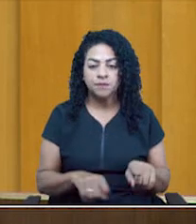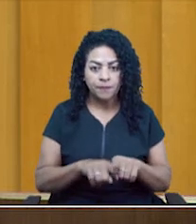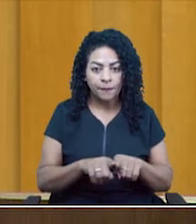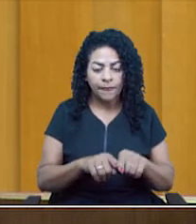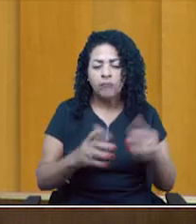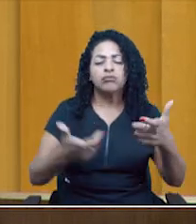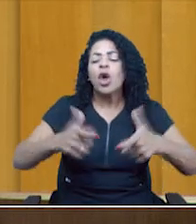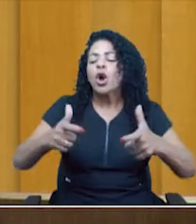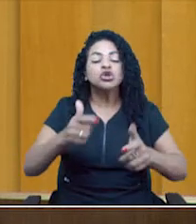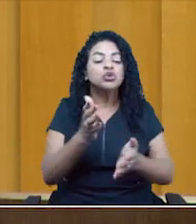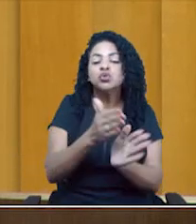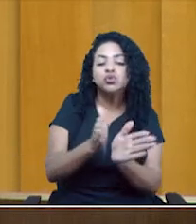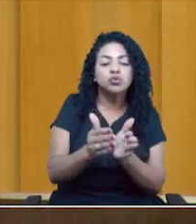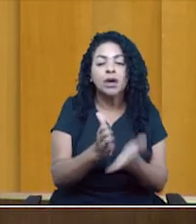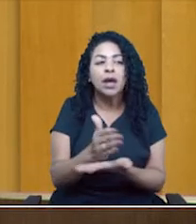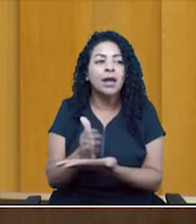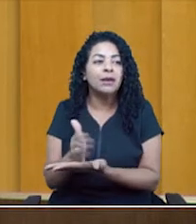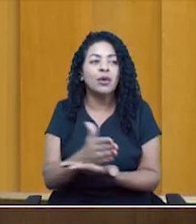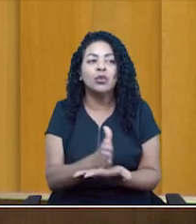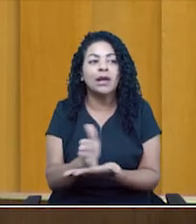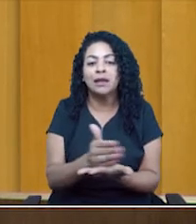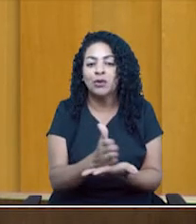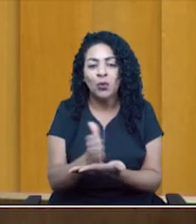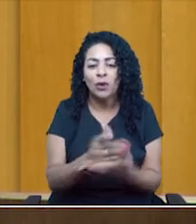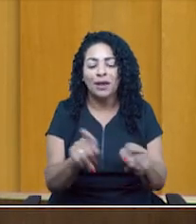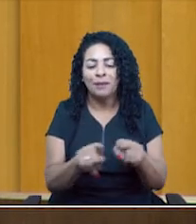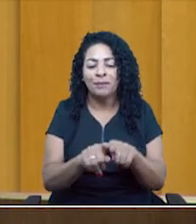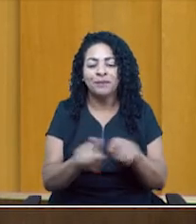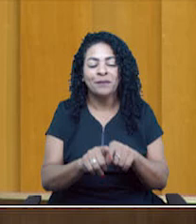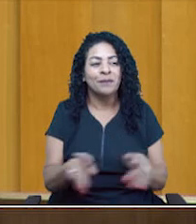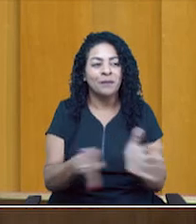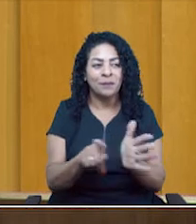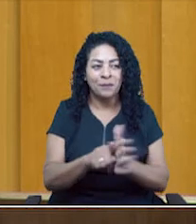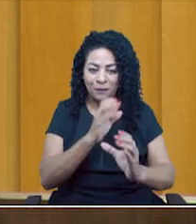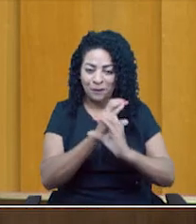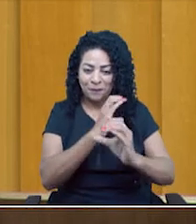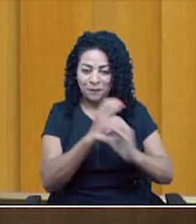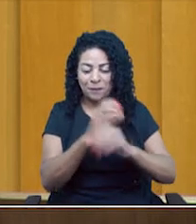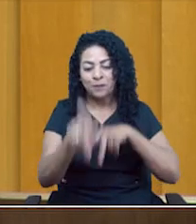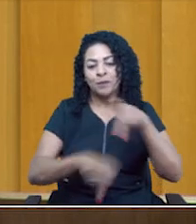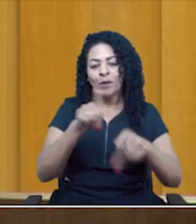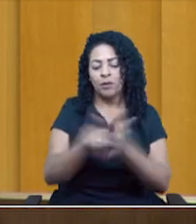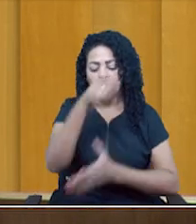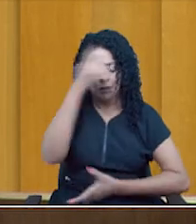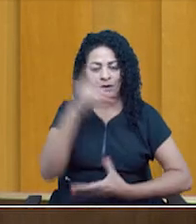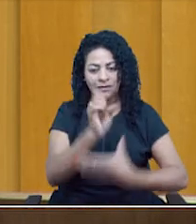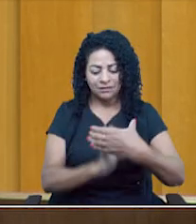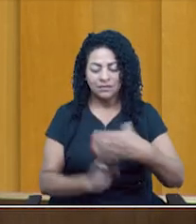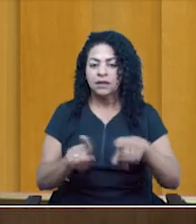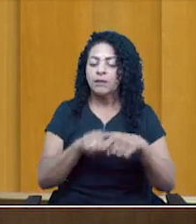linha devemos tomar. E de modo que o aprimoramento da comunicação com o público externo é um dos objetivos,